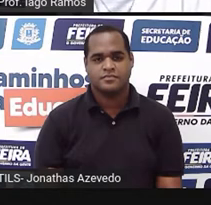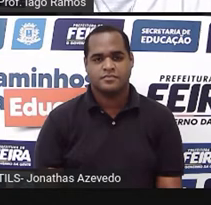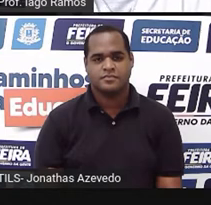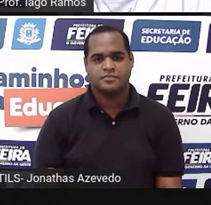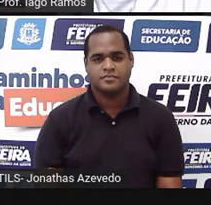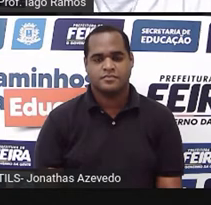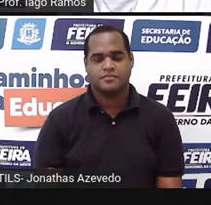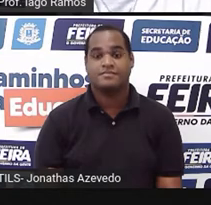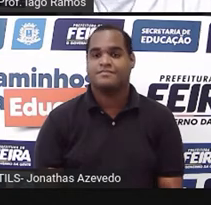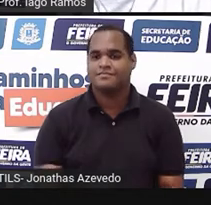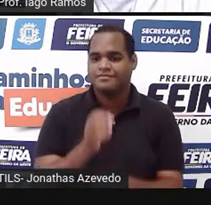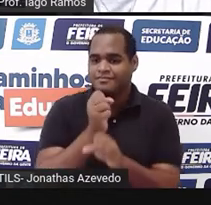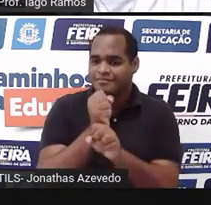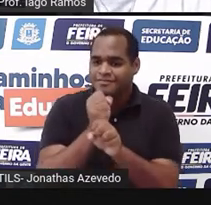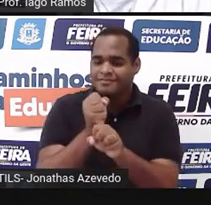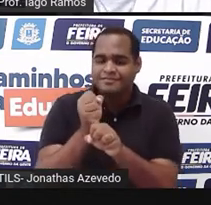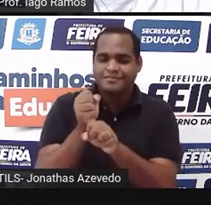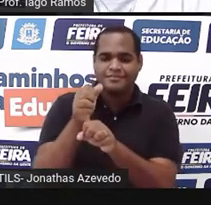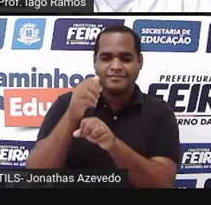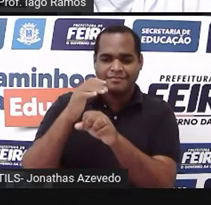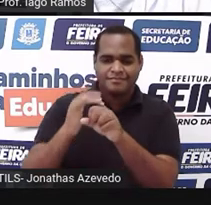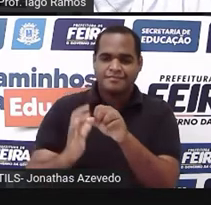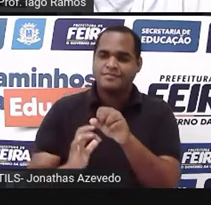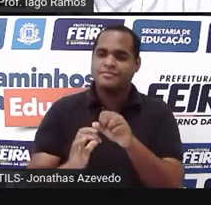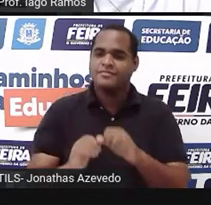e a contagem regressiva